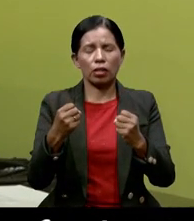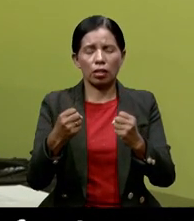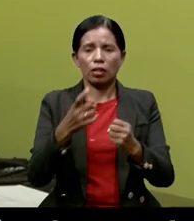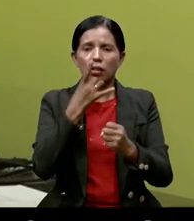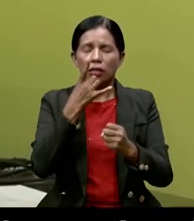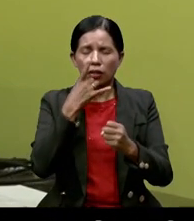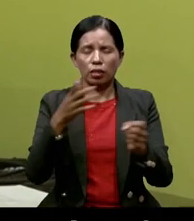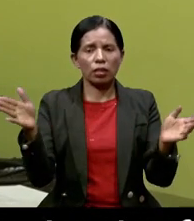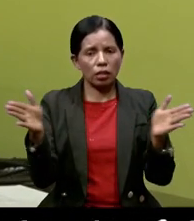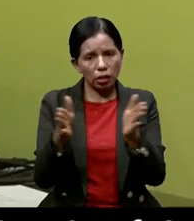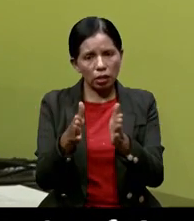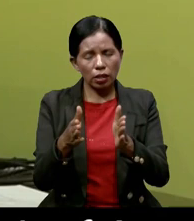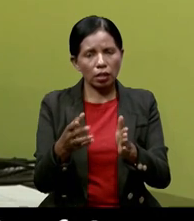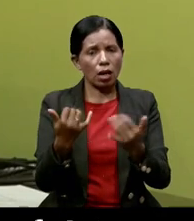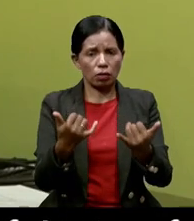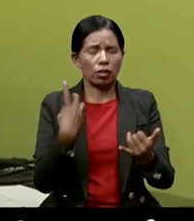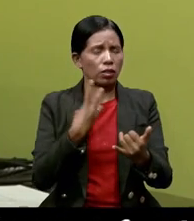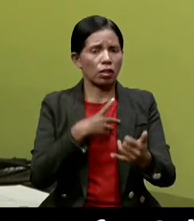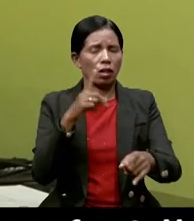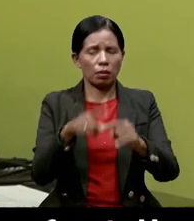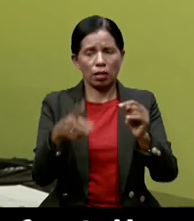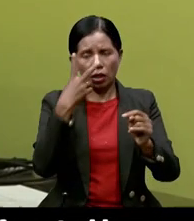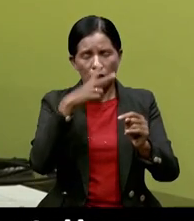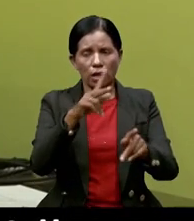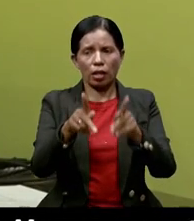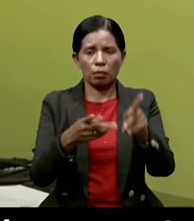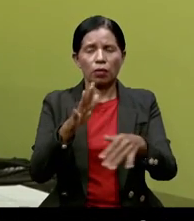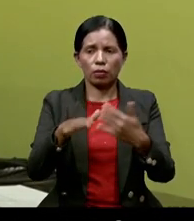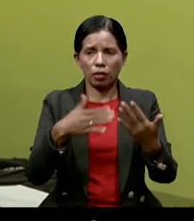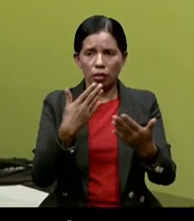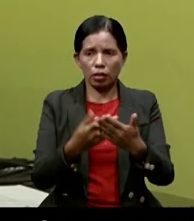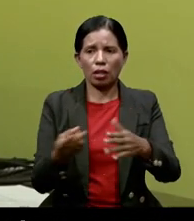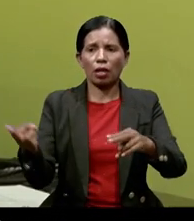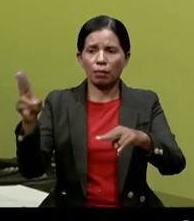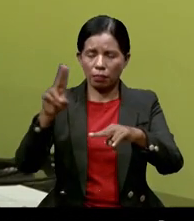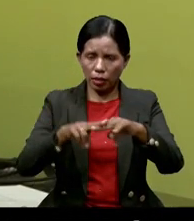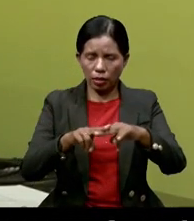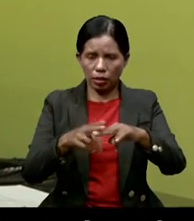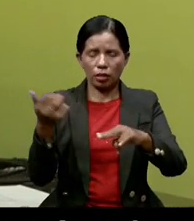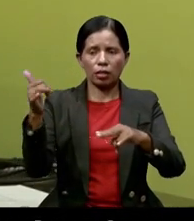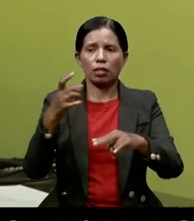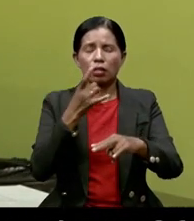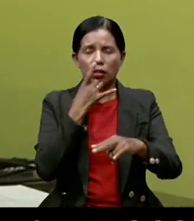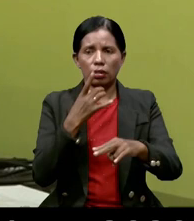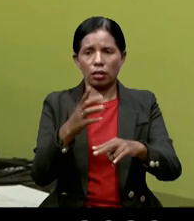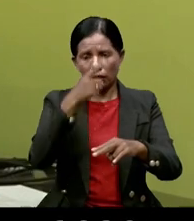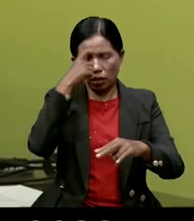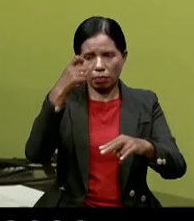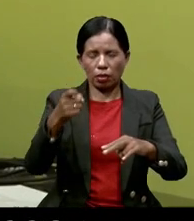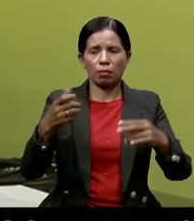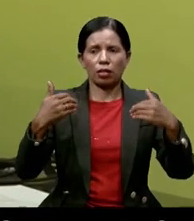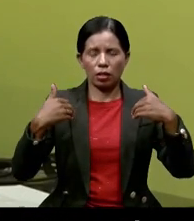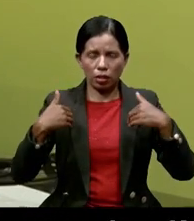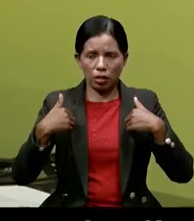seki e agora ita label controla cliente sira aumenta sir ne carga também ne me trafo barak